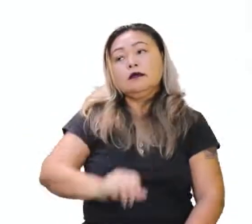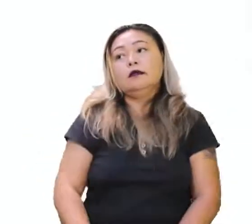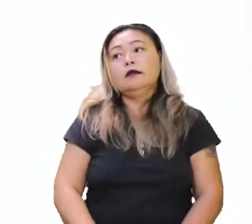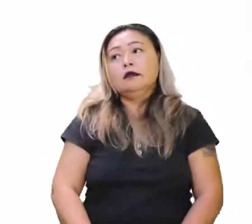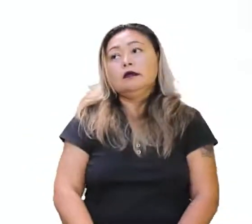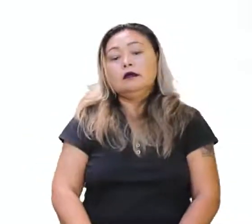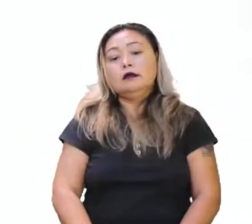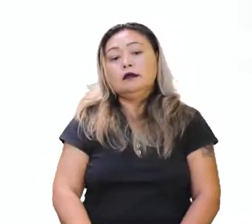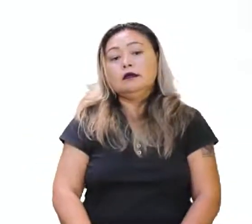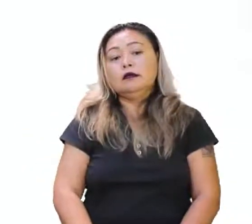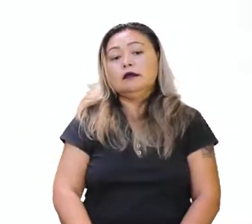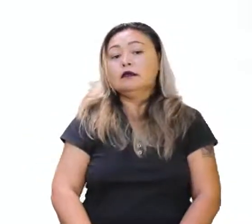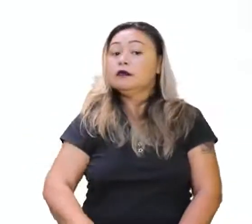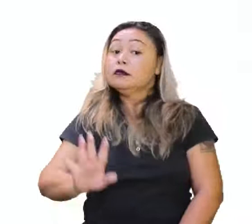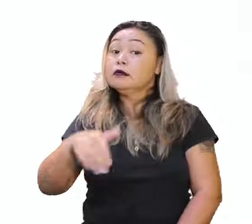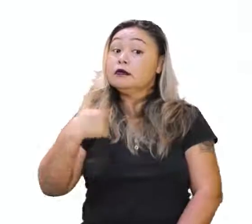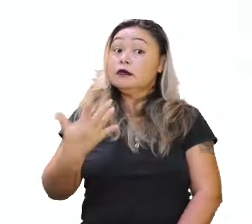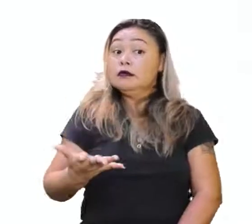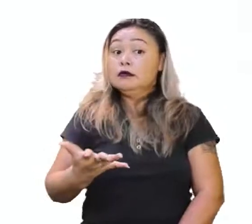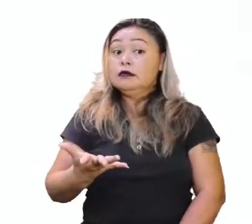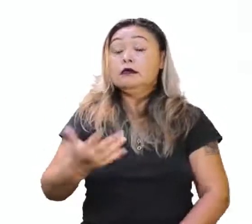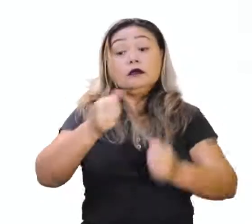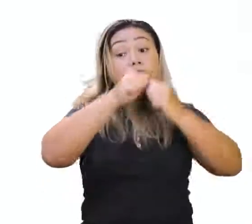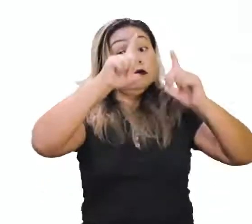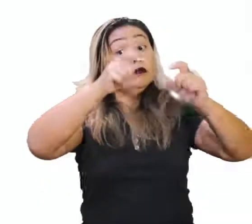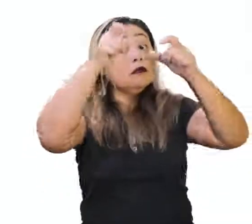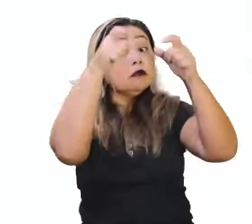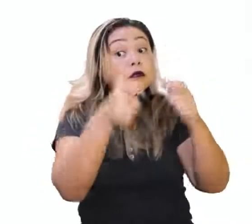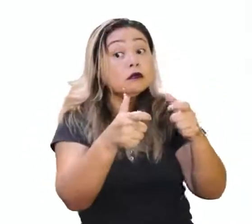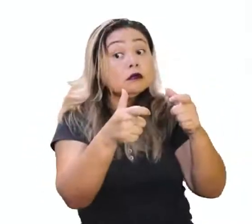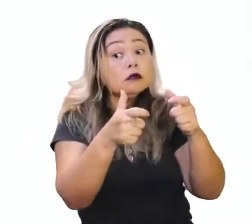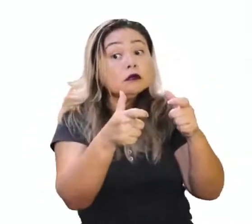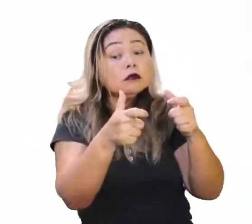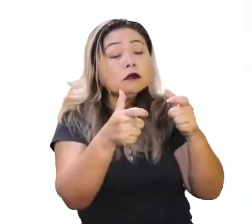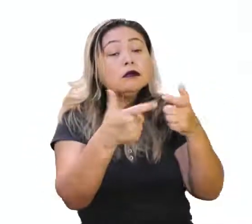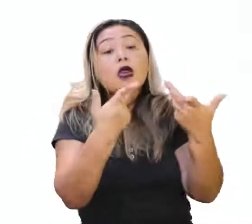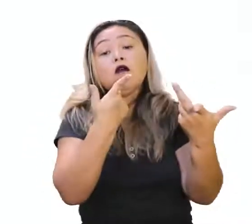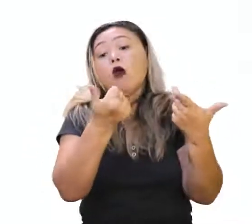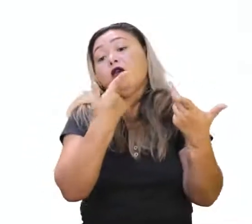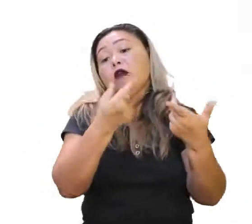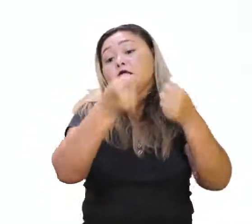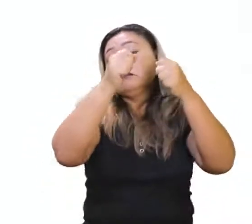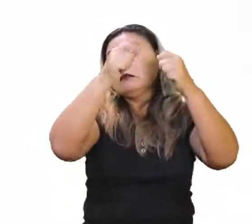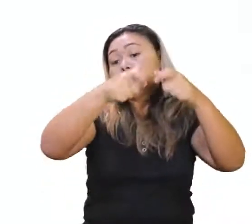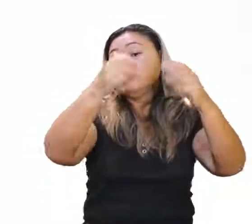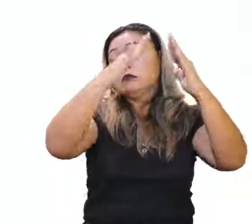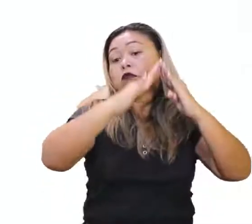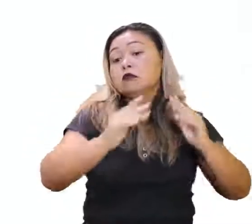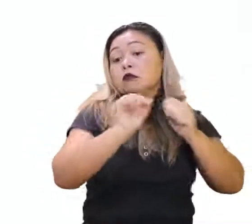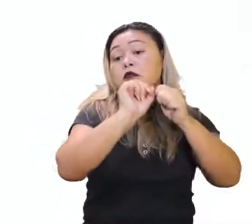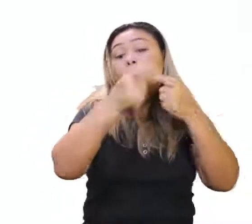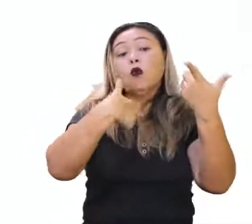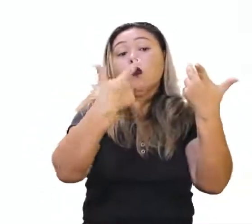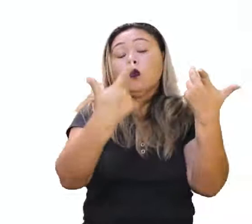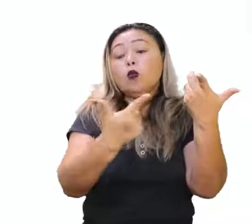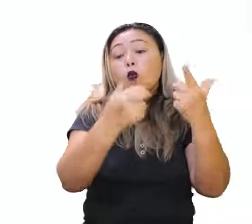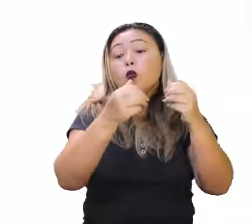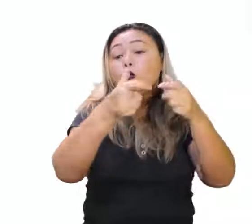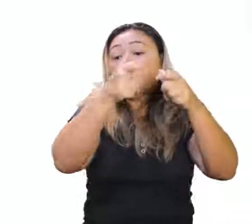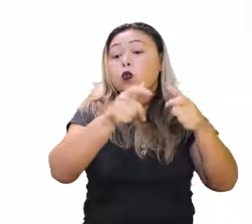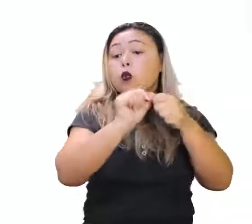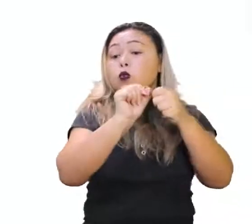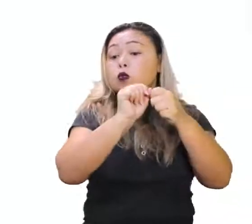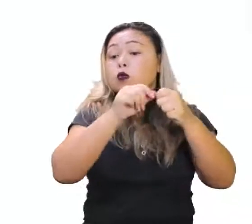Só uma coisinha. Instalações. Quando nós falarmos sobre instalações, primeiro, se você